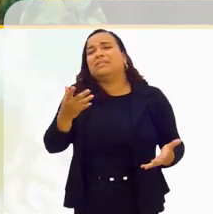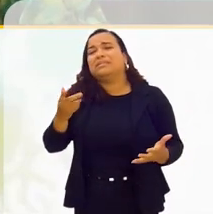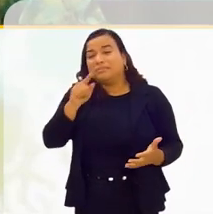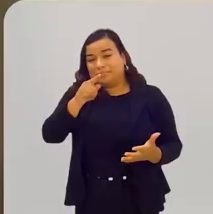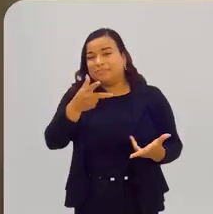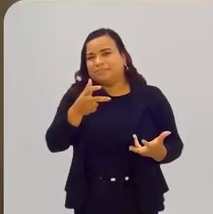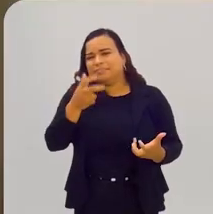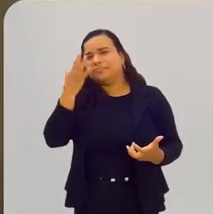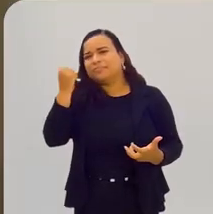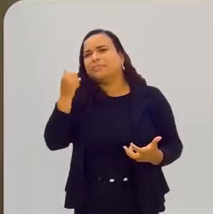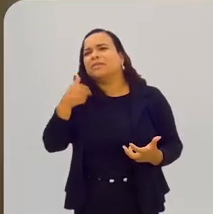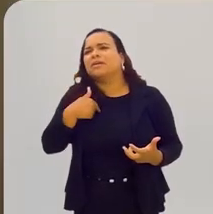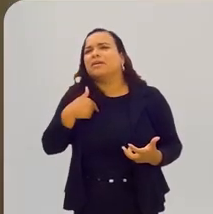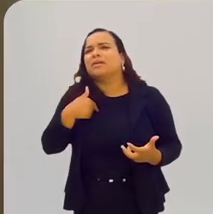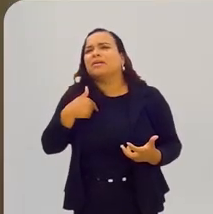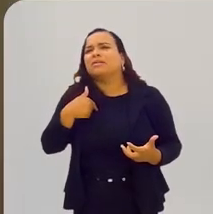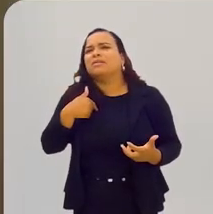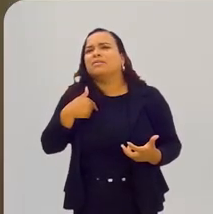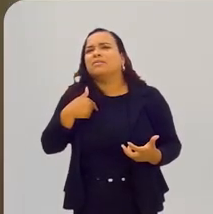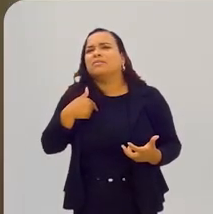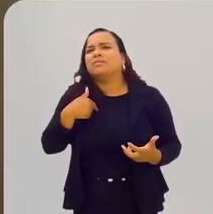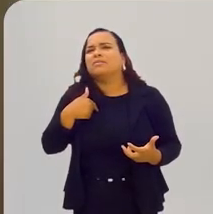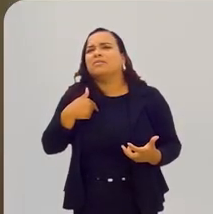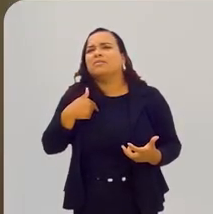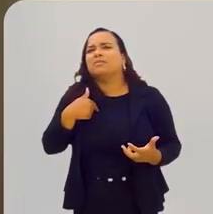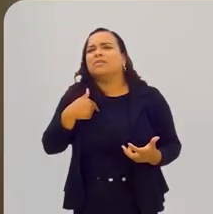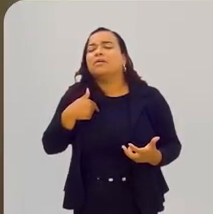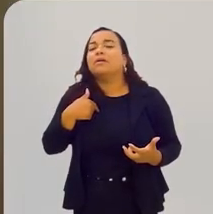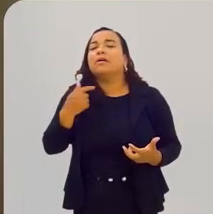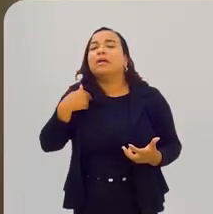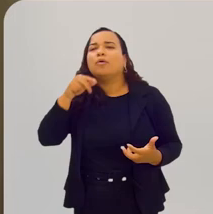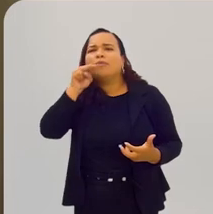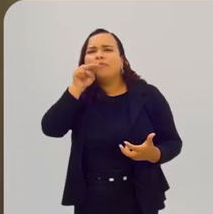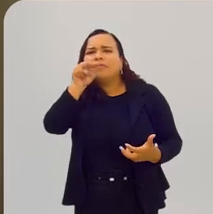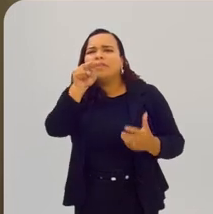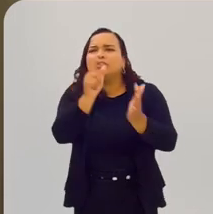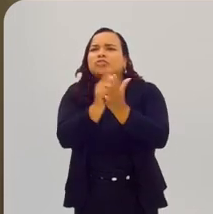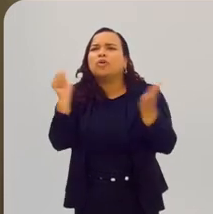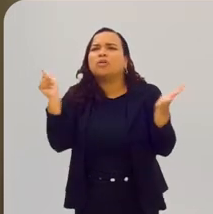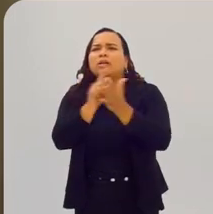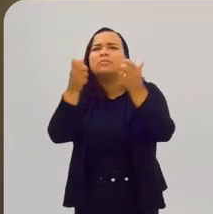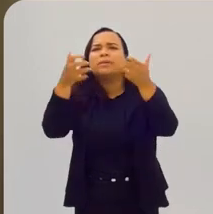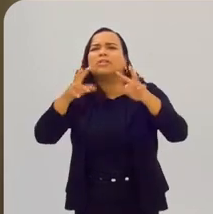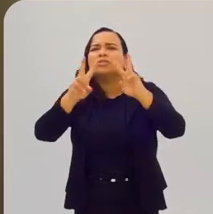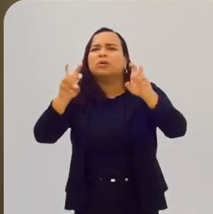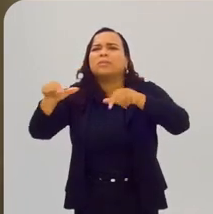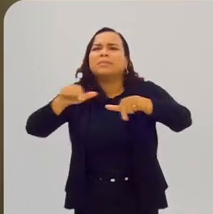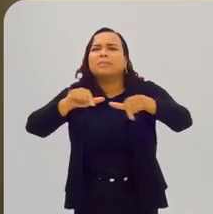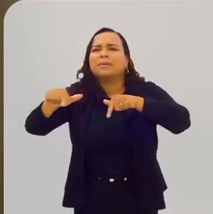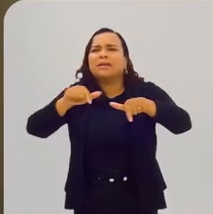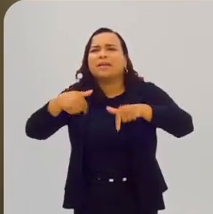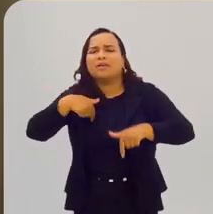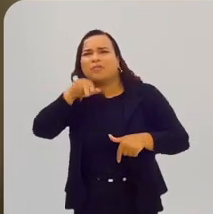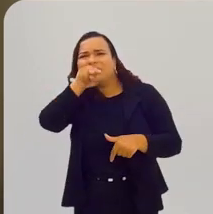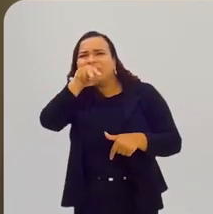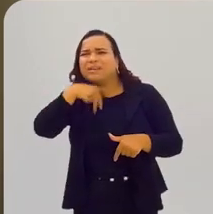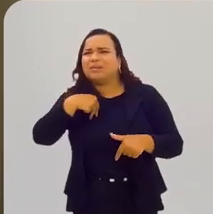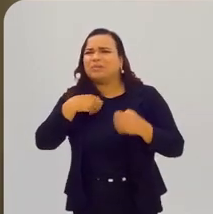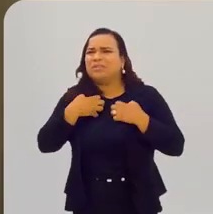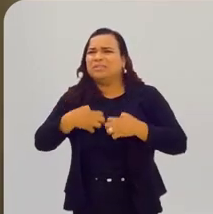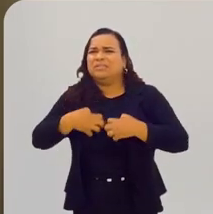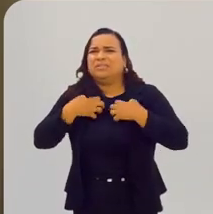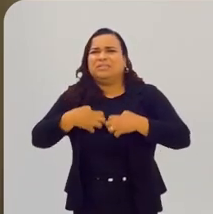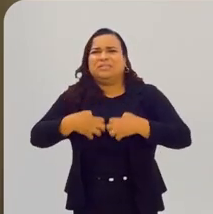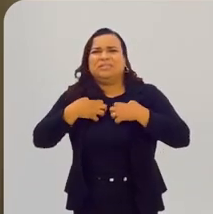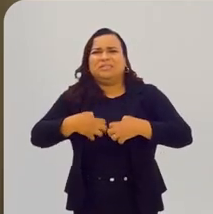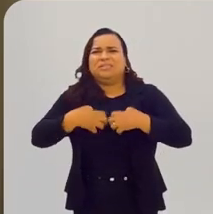que você tem ideia Quando eu via jornalista na televisão falando sobre emprego sobre alguma coisa já me